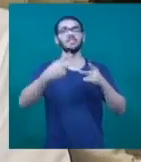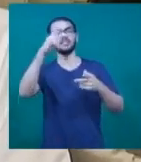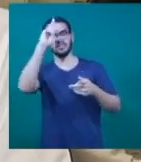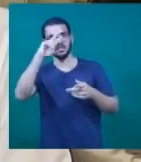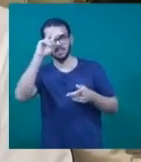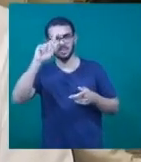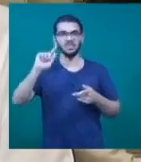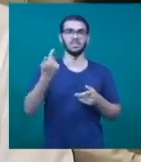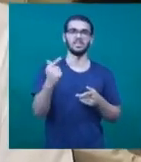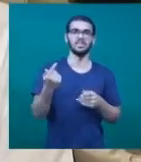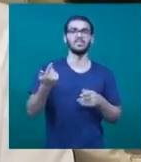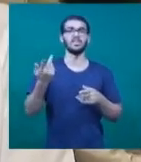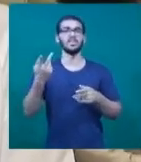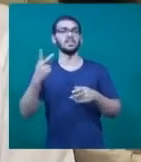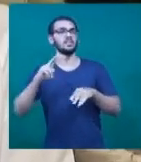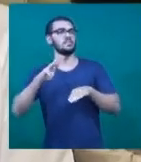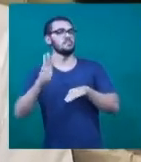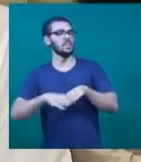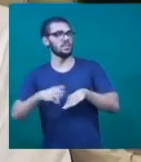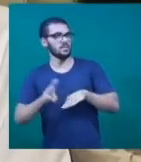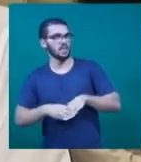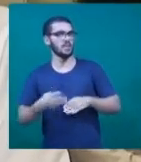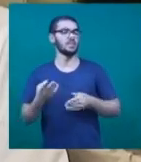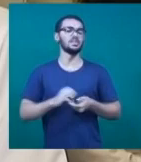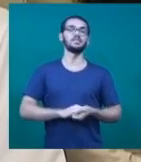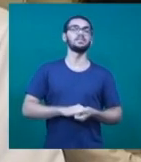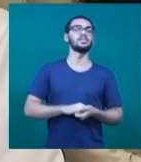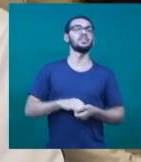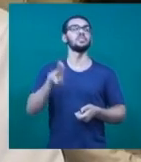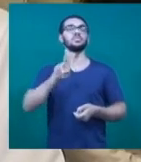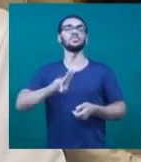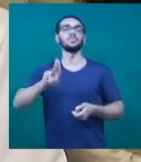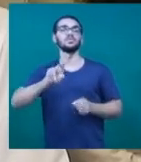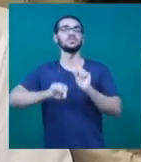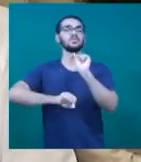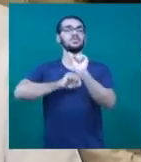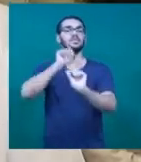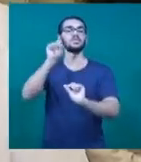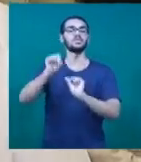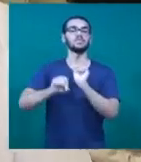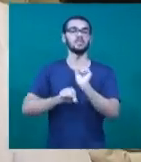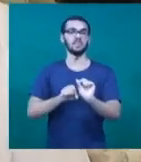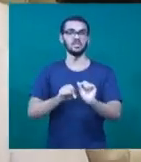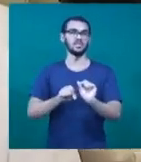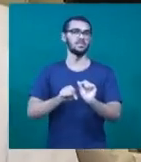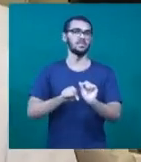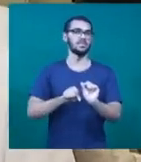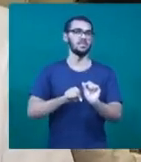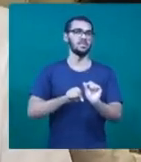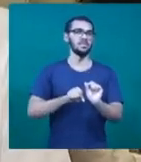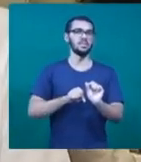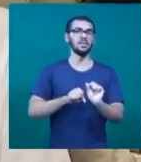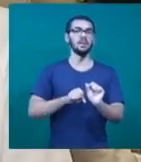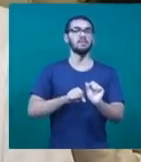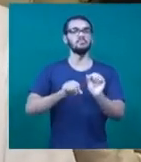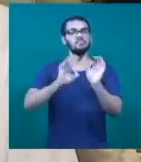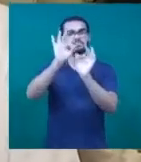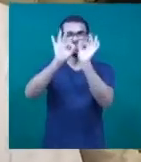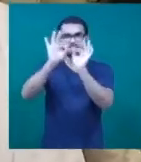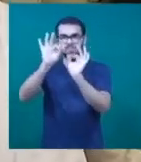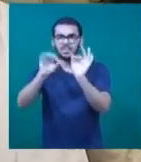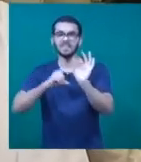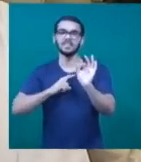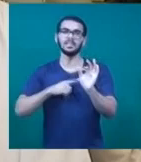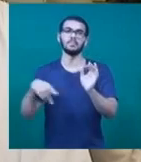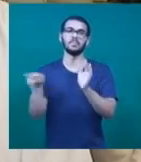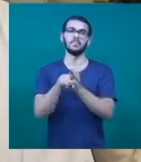geografia, matemática, usando como eles, todos os processos que eles montaram dentro desse site.